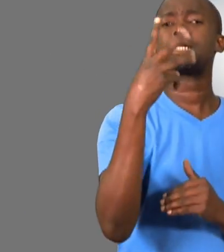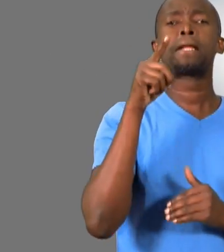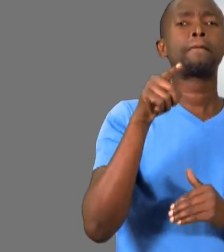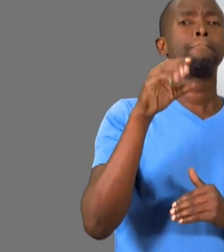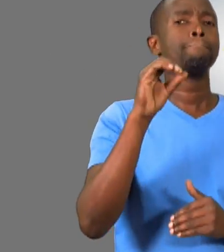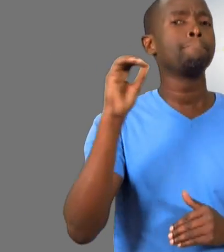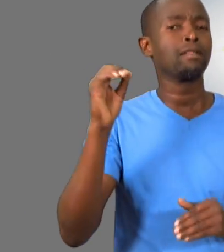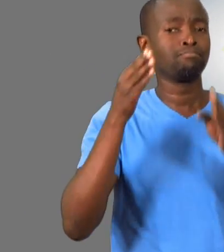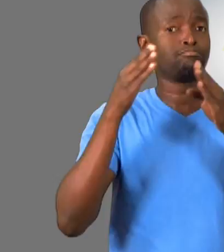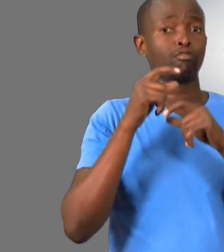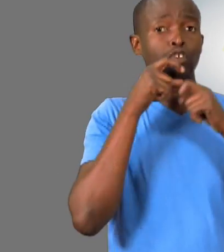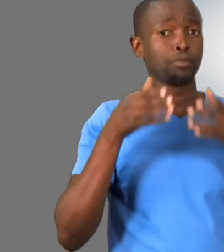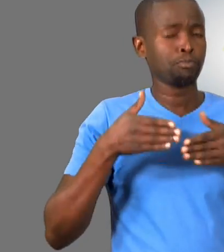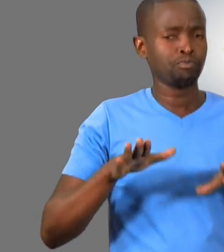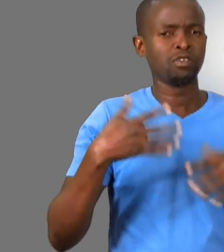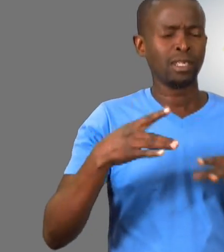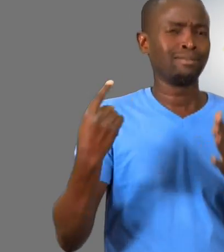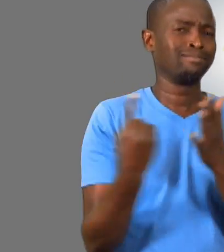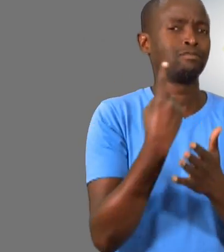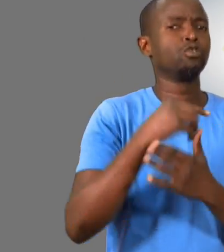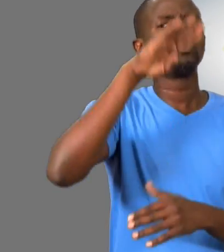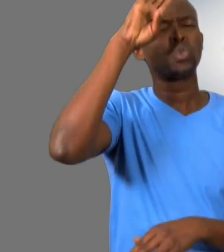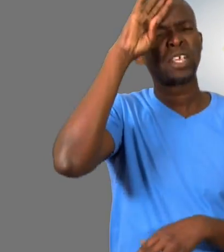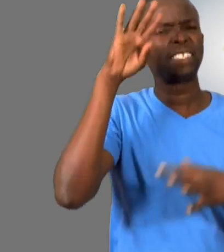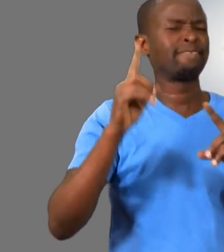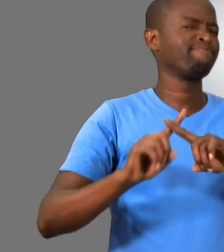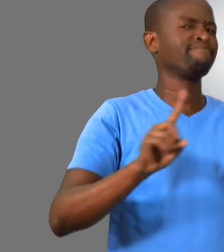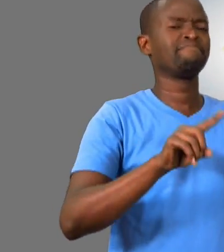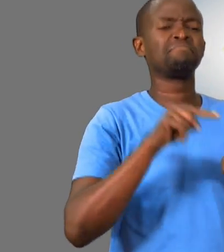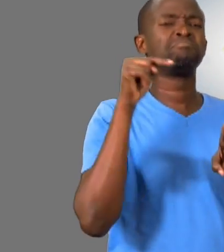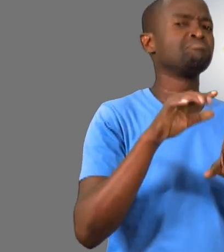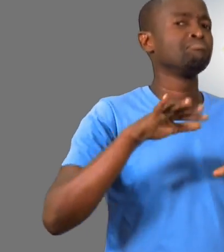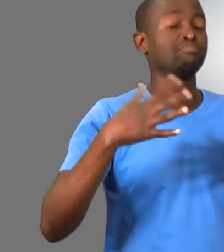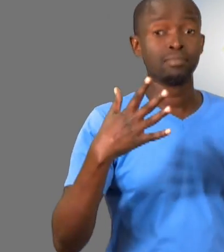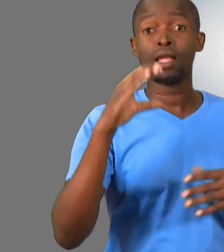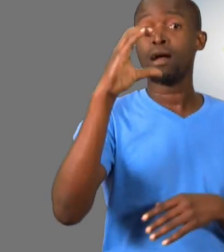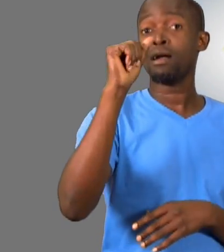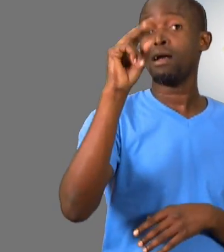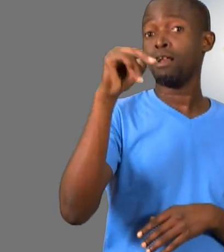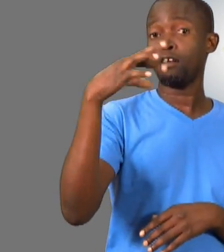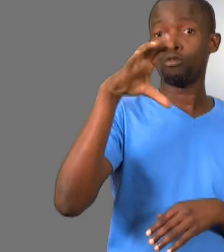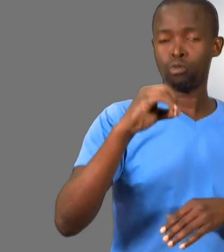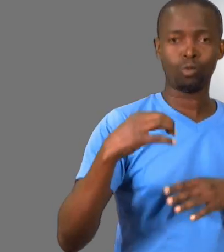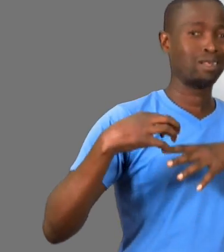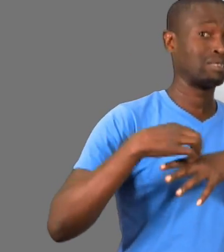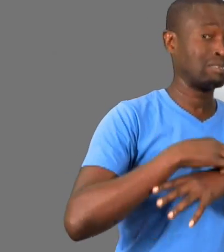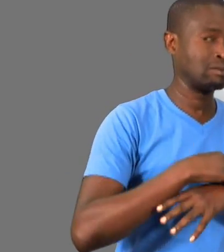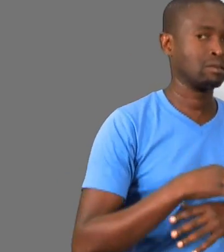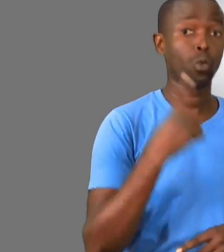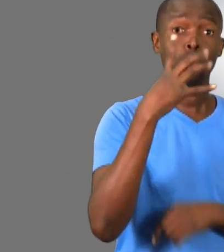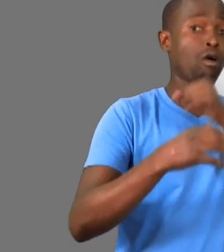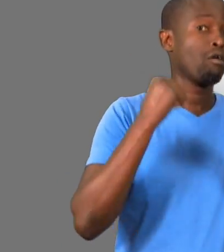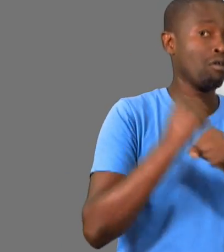Mais de 3 mil moçambicanos são diagnosticados vários tipos de cancro anualmente.